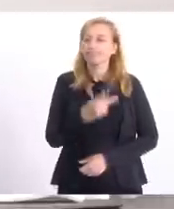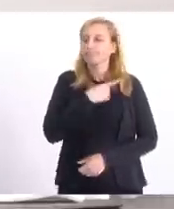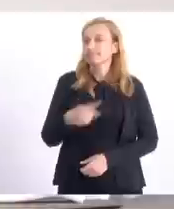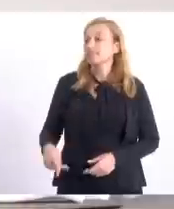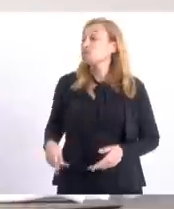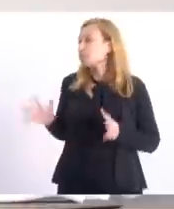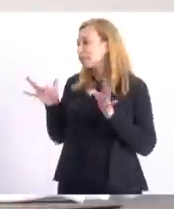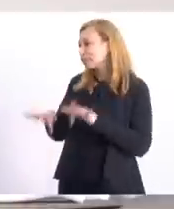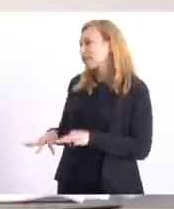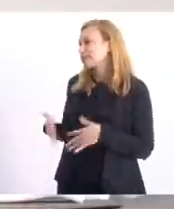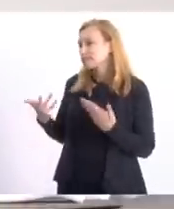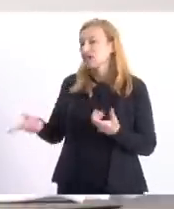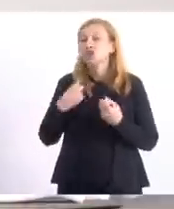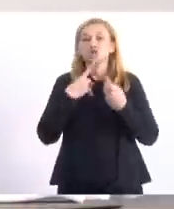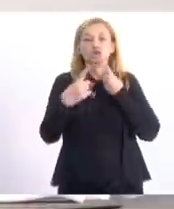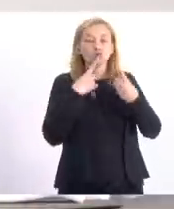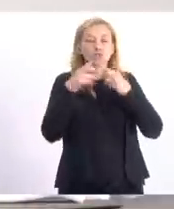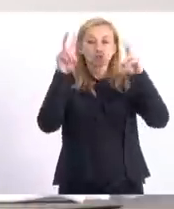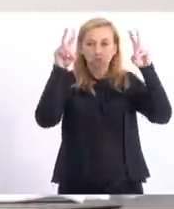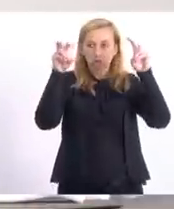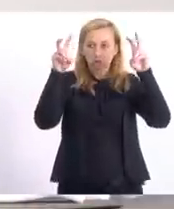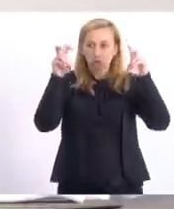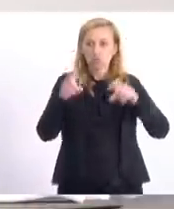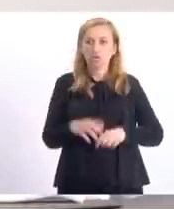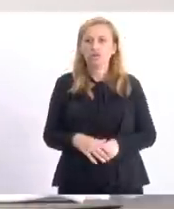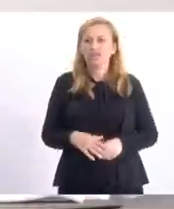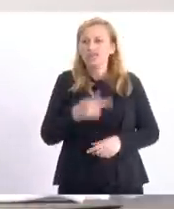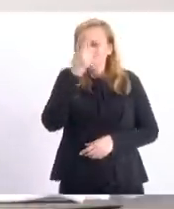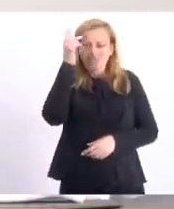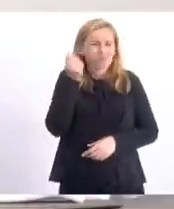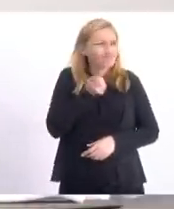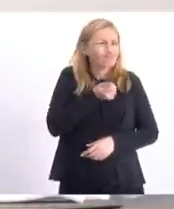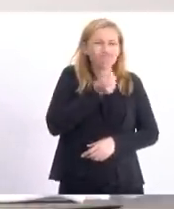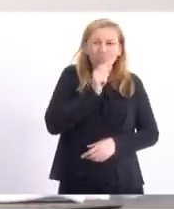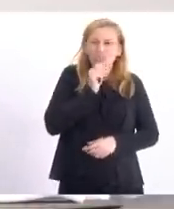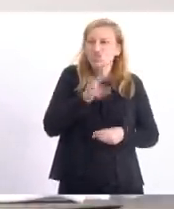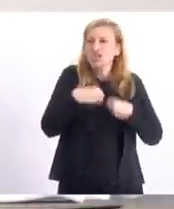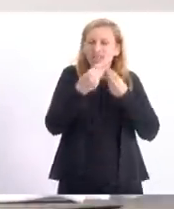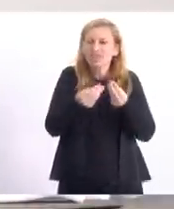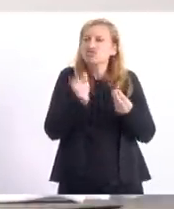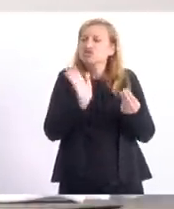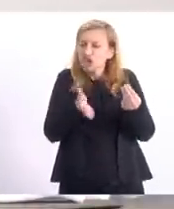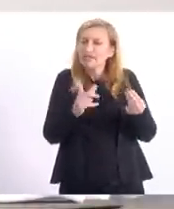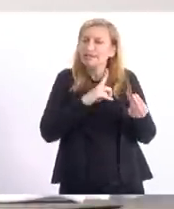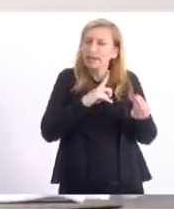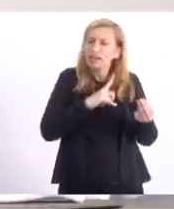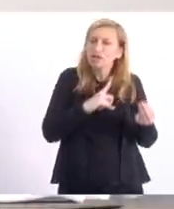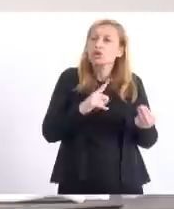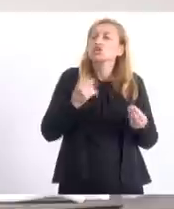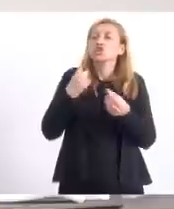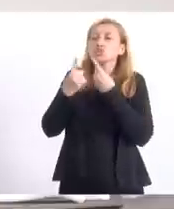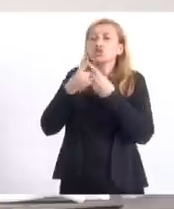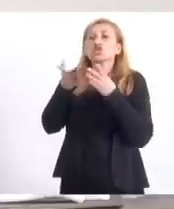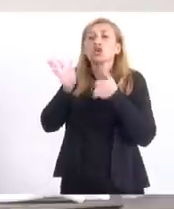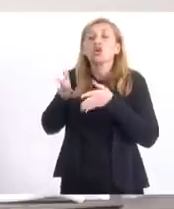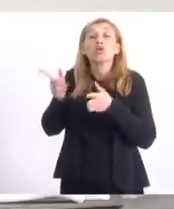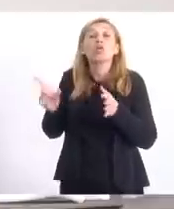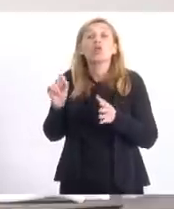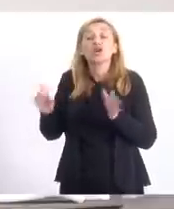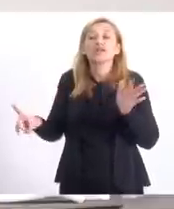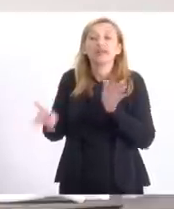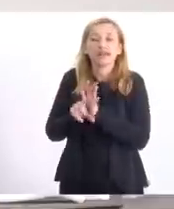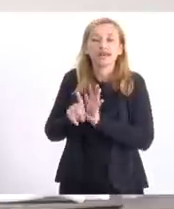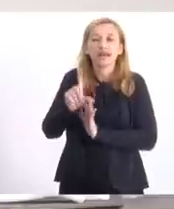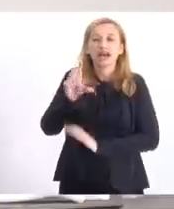para contar. É porque nós estamos discutindo uma questão que ninguém está dando isso. Isso já existe. O que nós estamos discutindo nessa lei? A